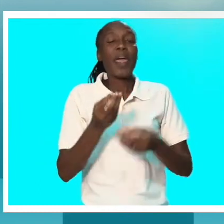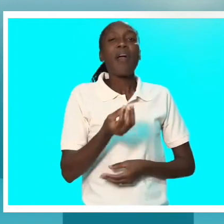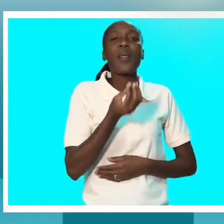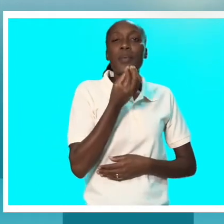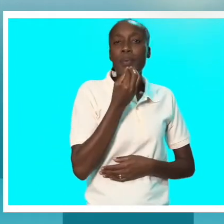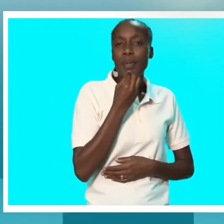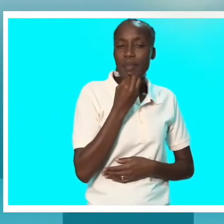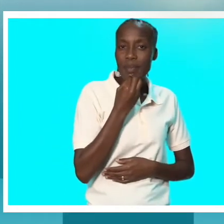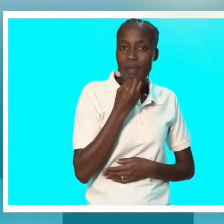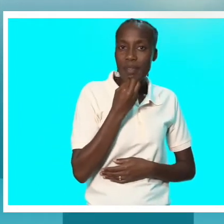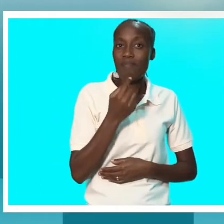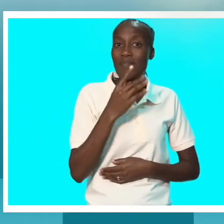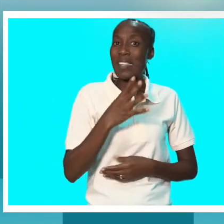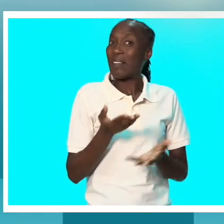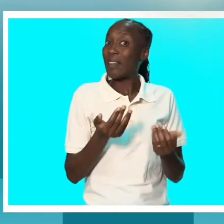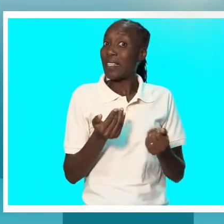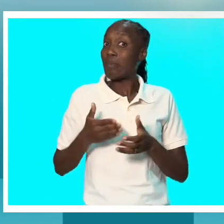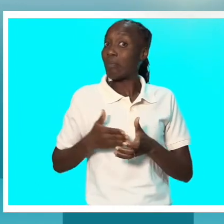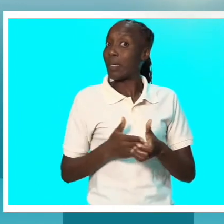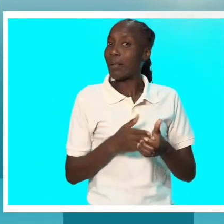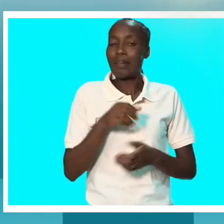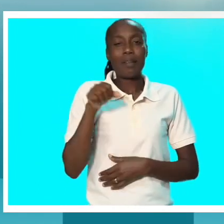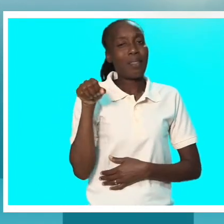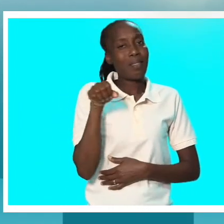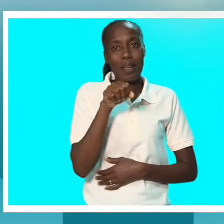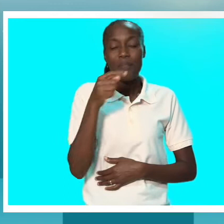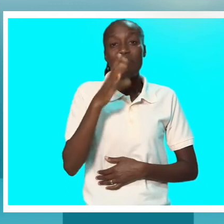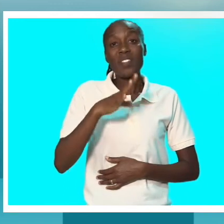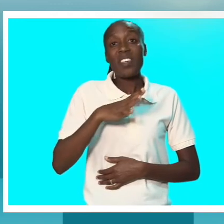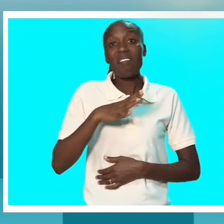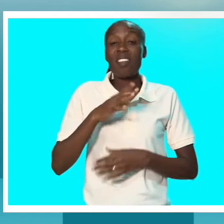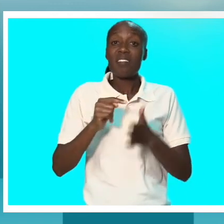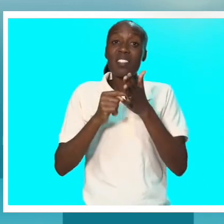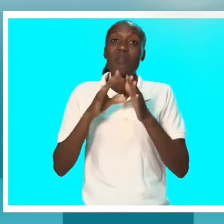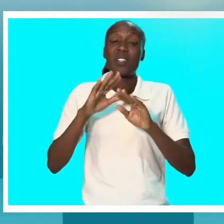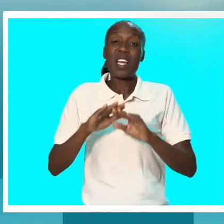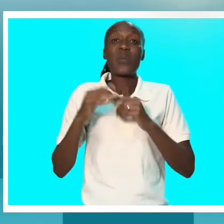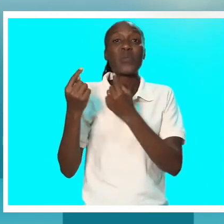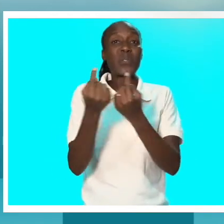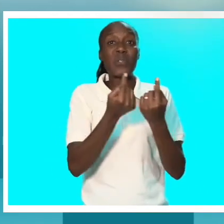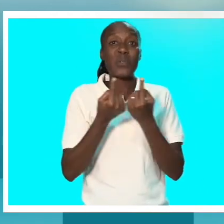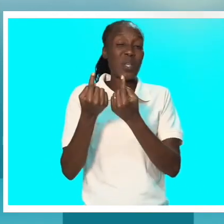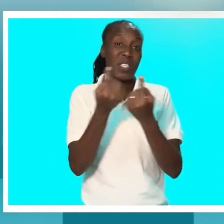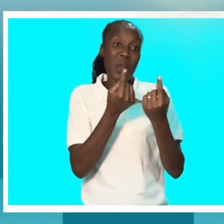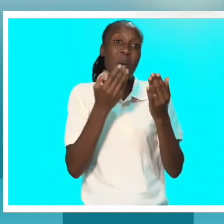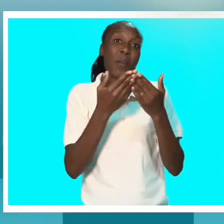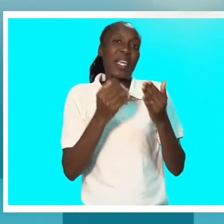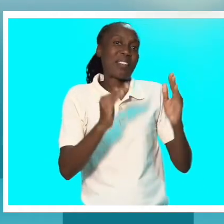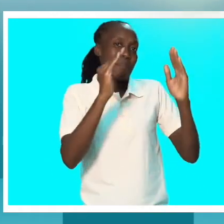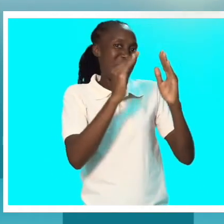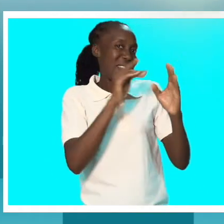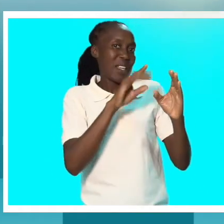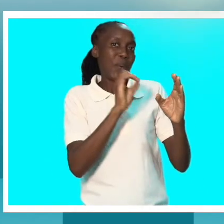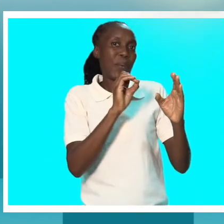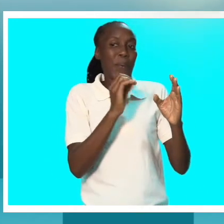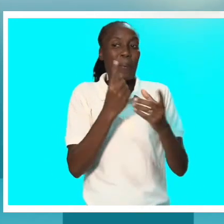alimentação. Nem é sempre fácil de cumprir. Porque quando está em situações, lugares não fora da sua,